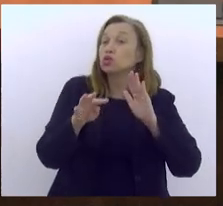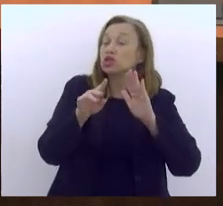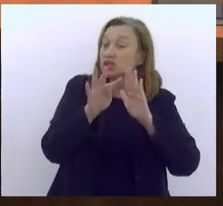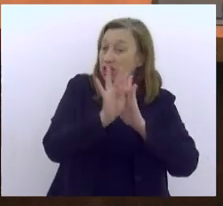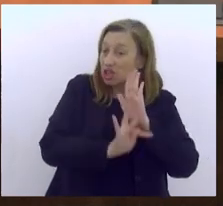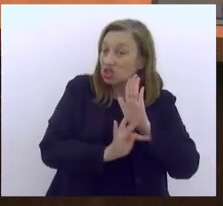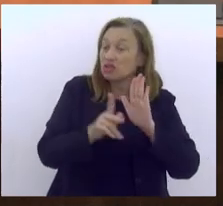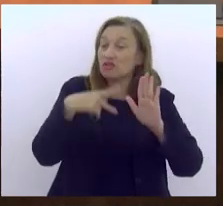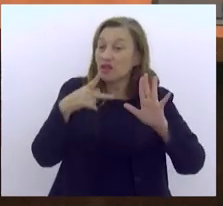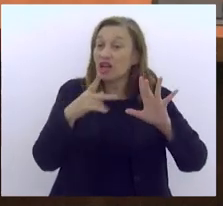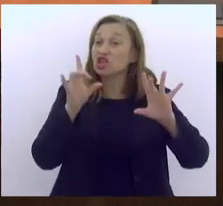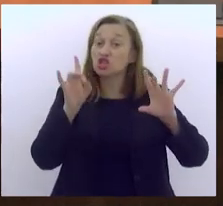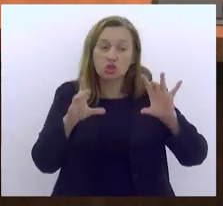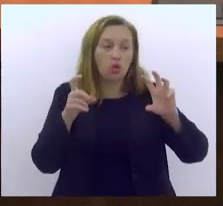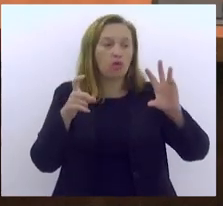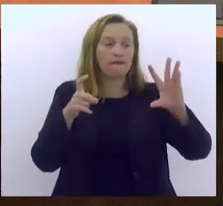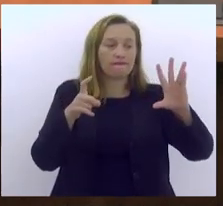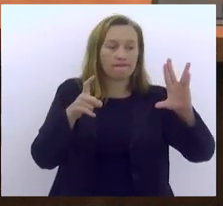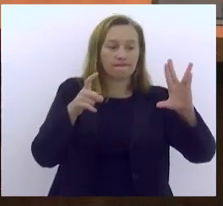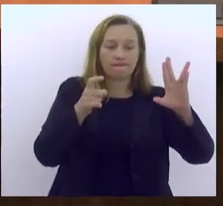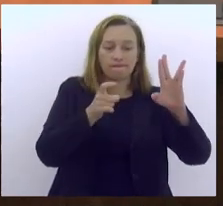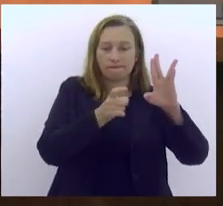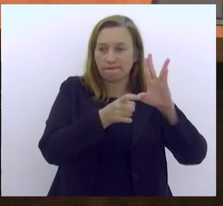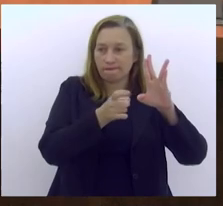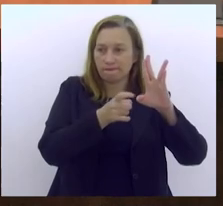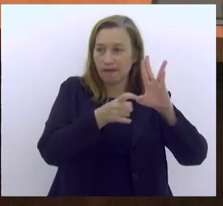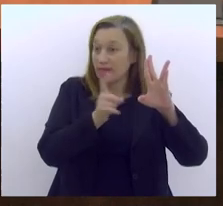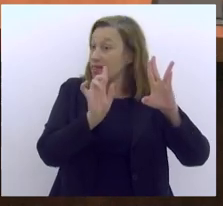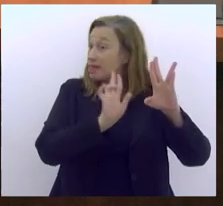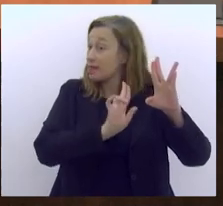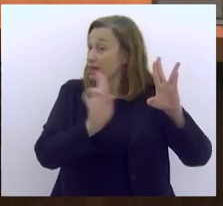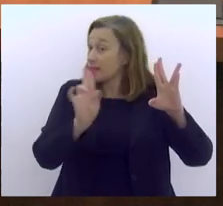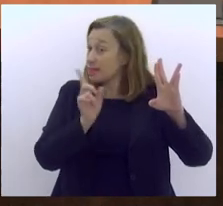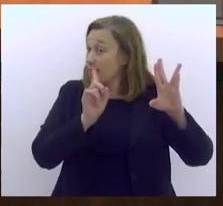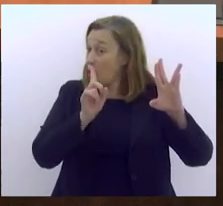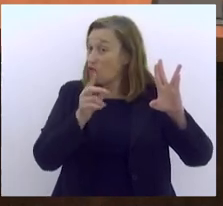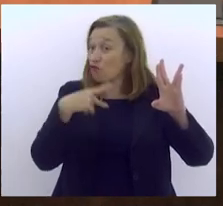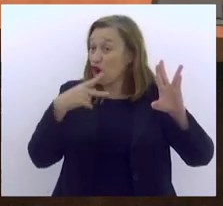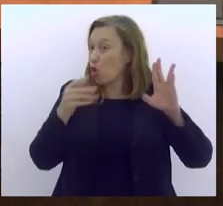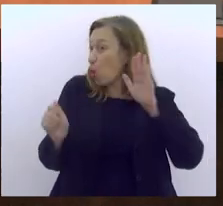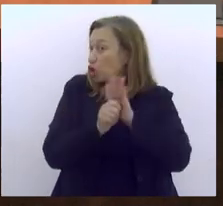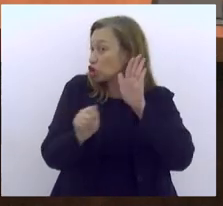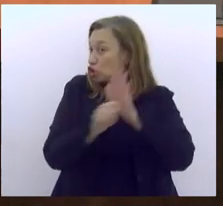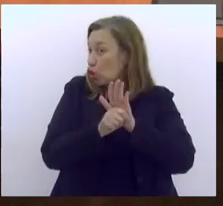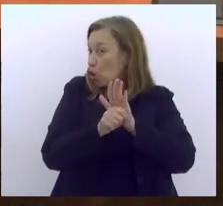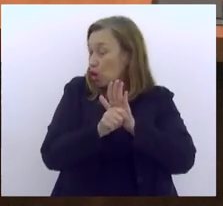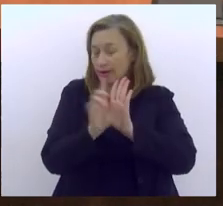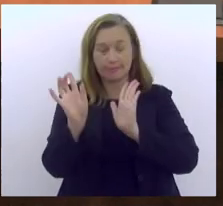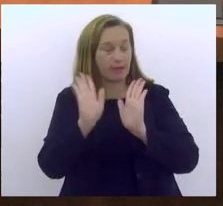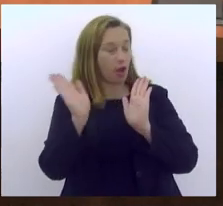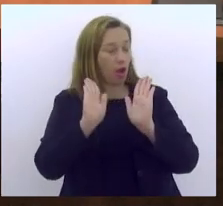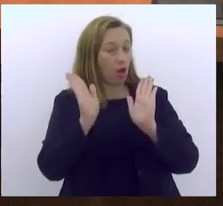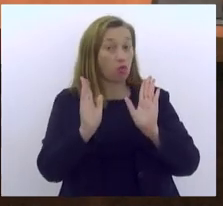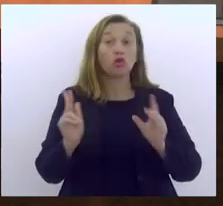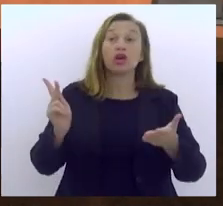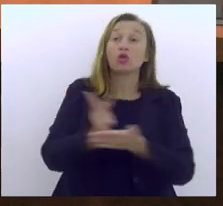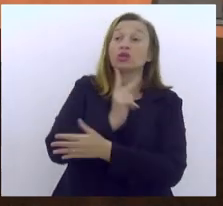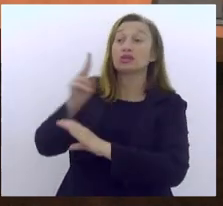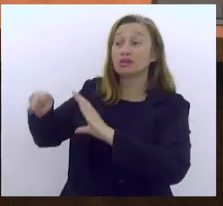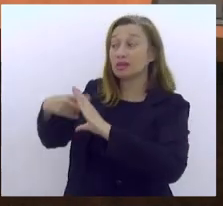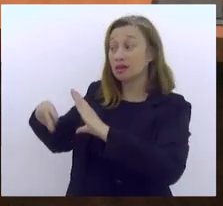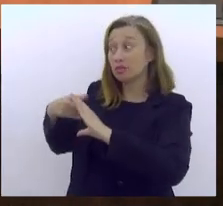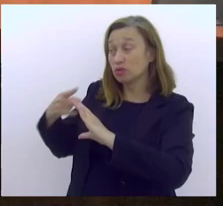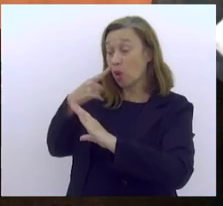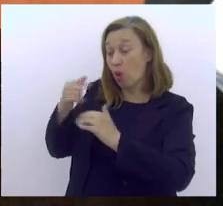do princípio ativo. A gente não teve aqui na Assembleia Legislativa uma discussão de cunho ideológico, que aconteceu na Câmara Municipal, e